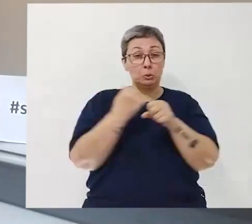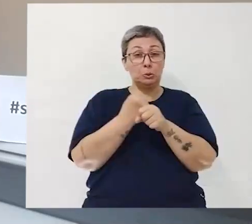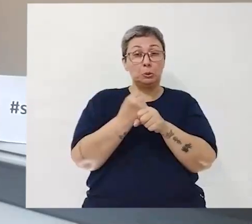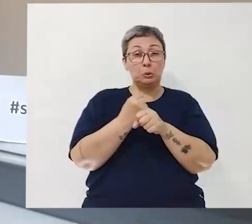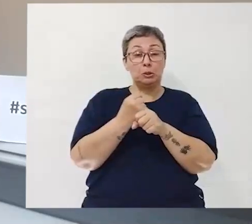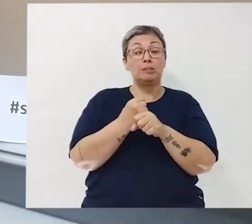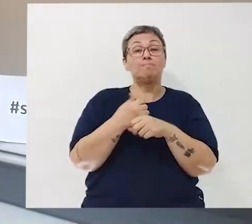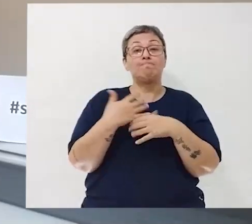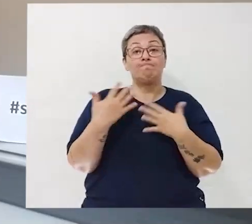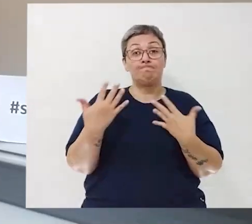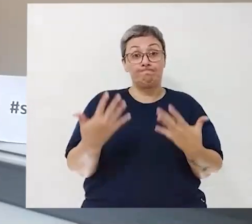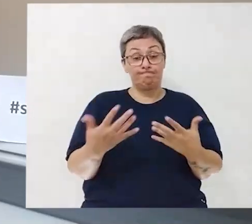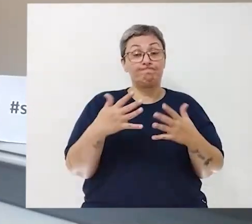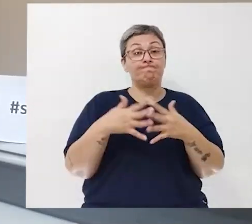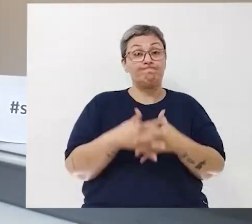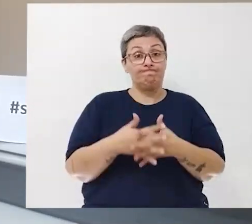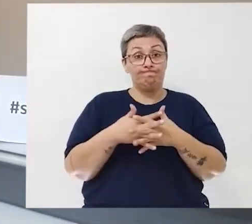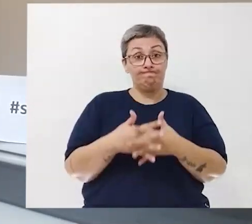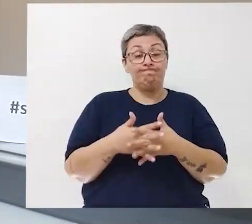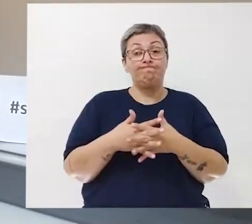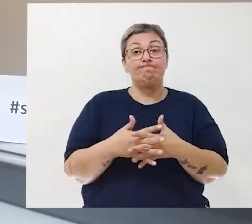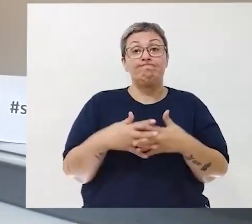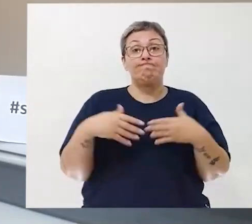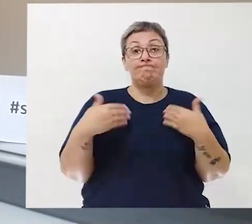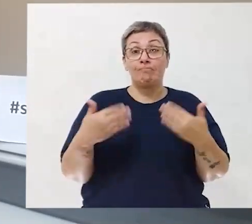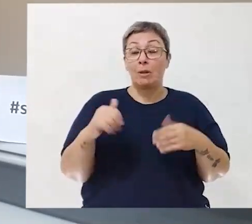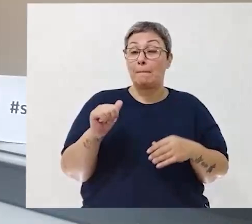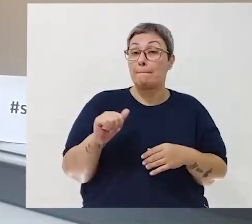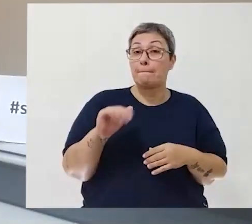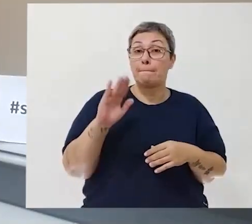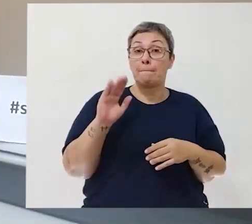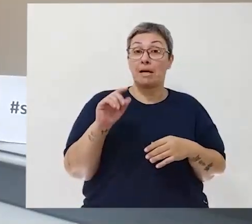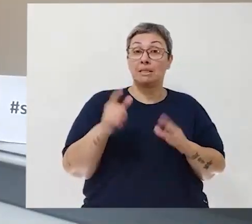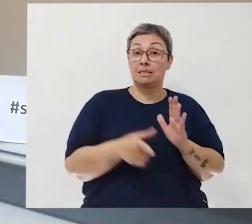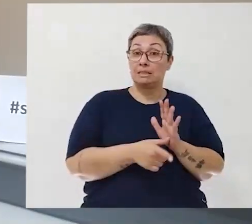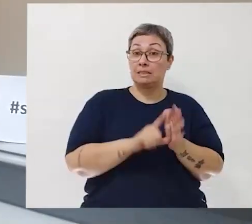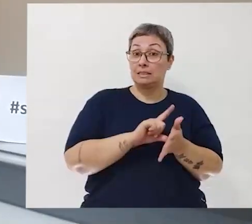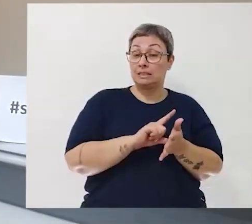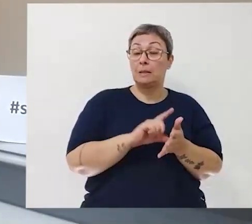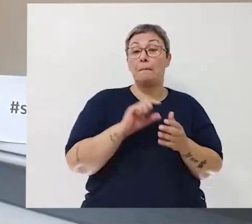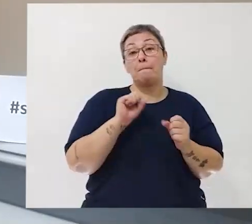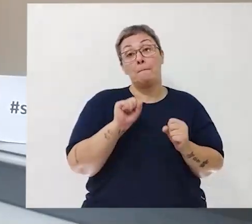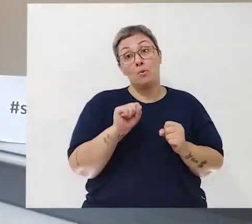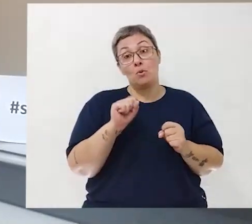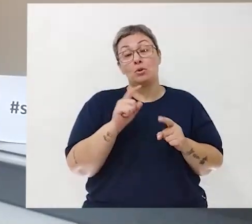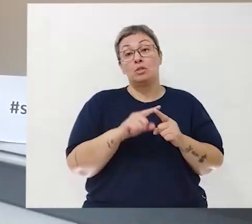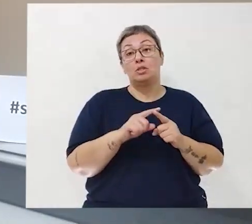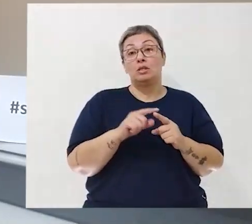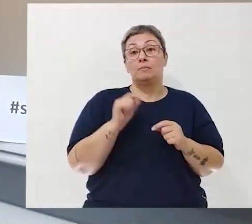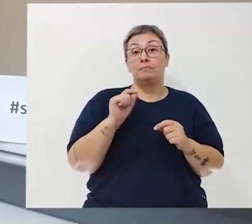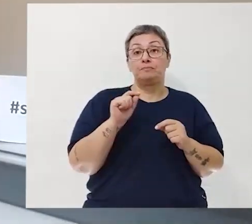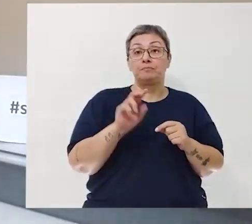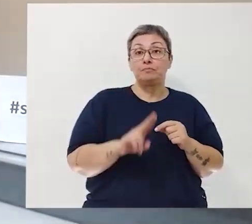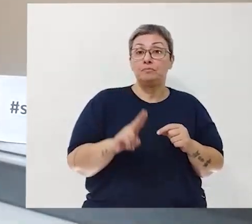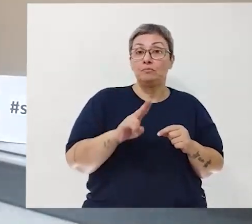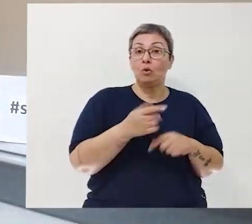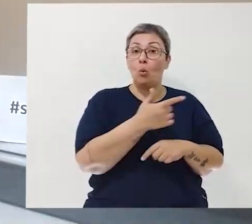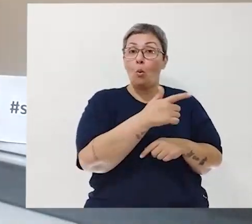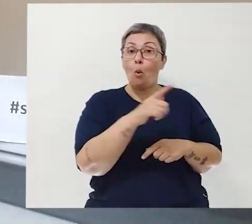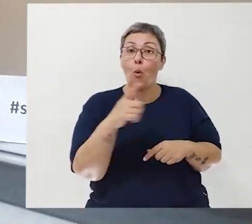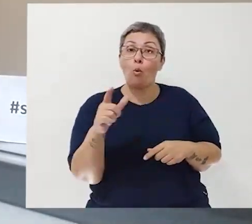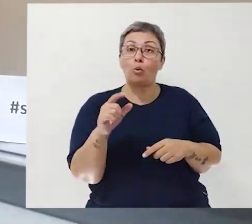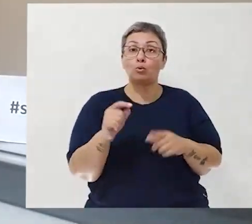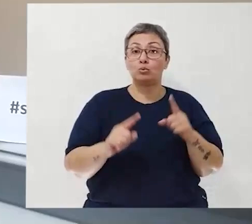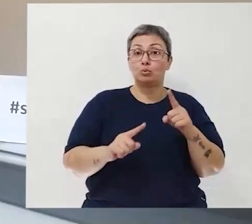tempo. É bem complicado, né? Quanto mais cedo pudermos usar